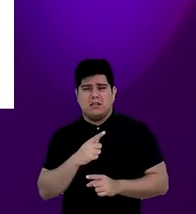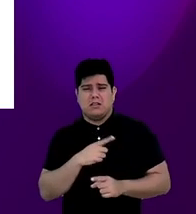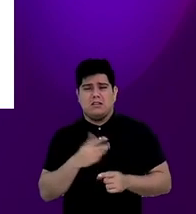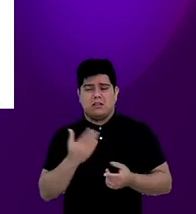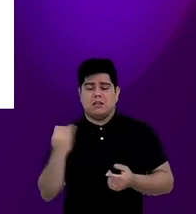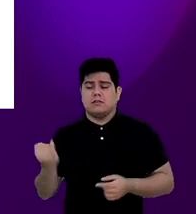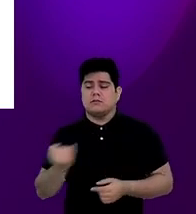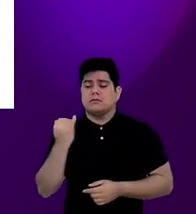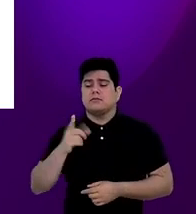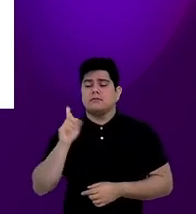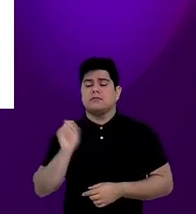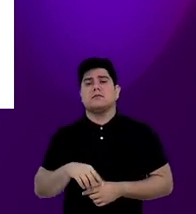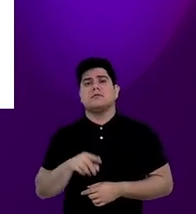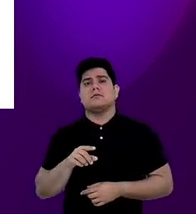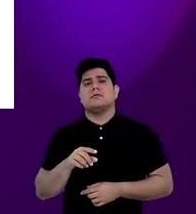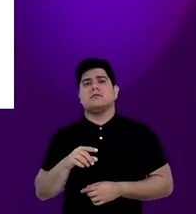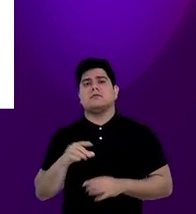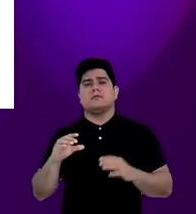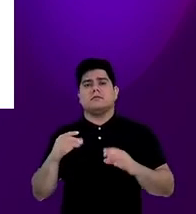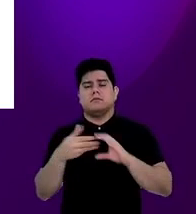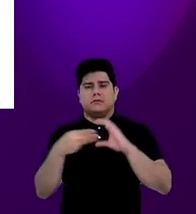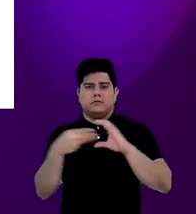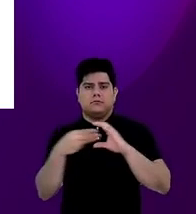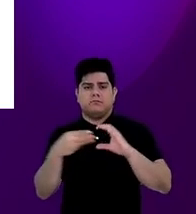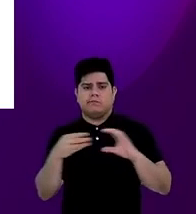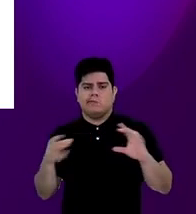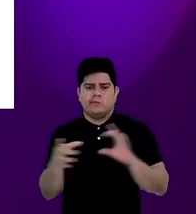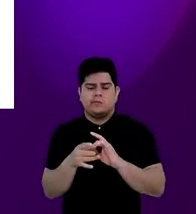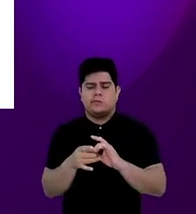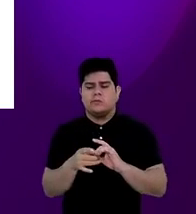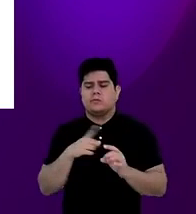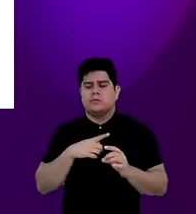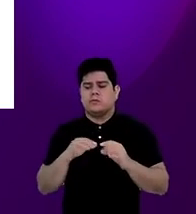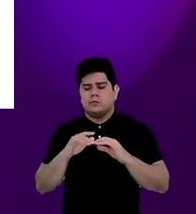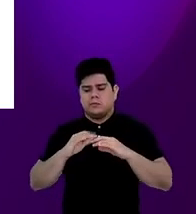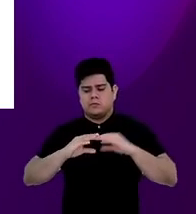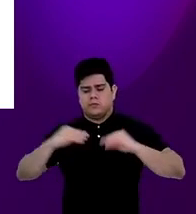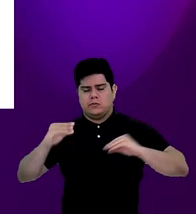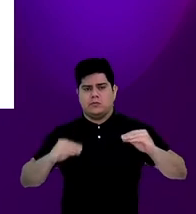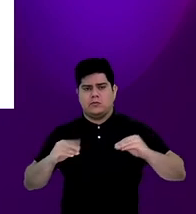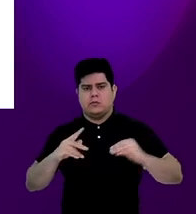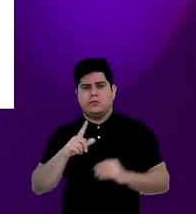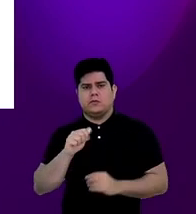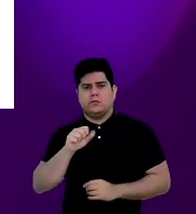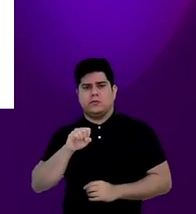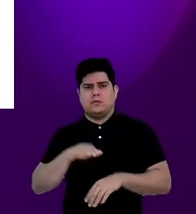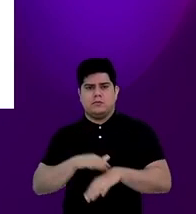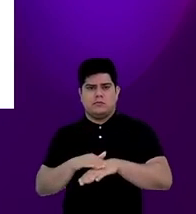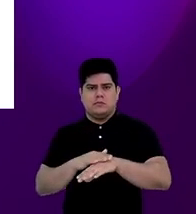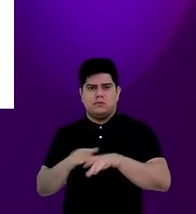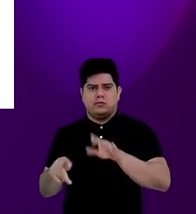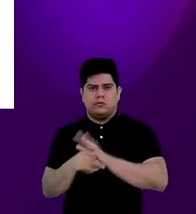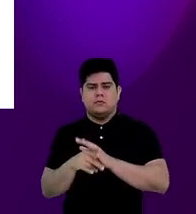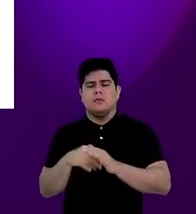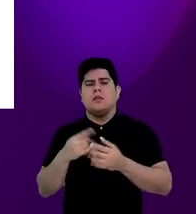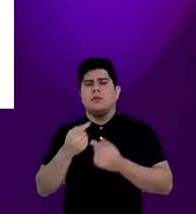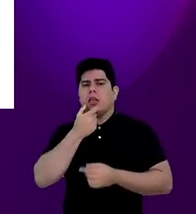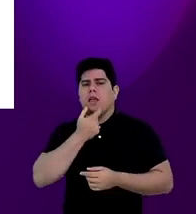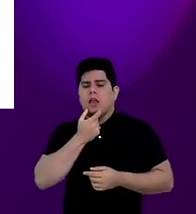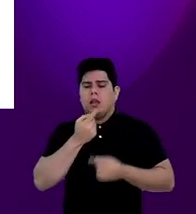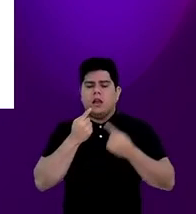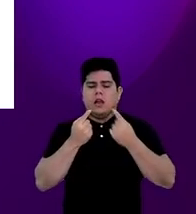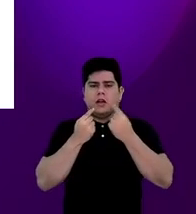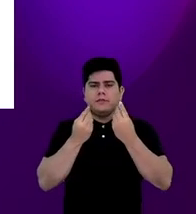significativa são células associadas à membrana basal da pele, e papilas gustativa e que, de certa